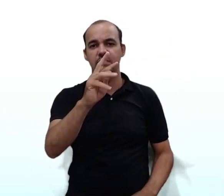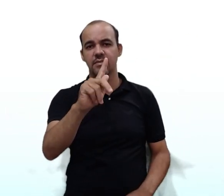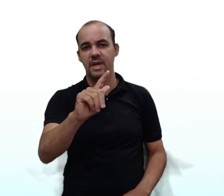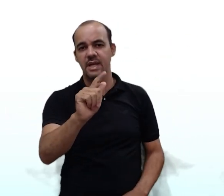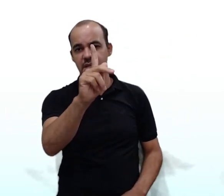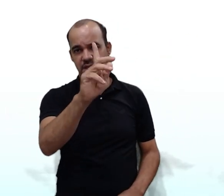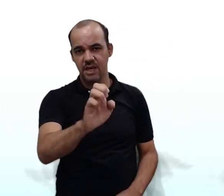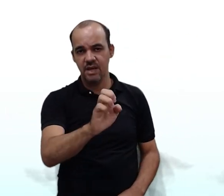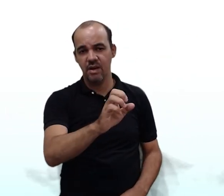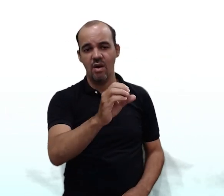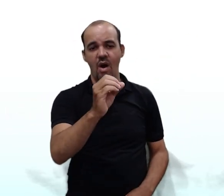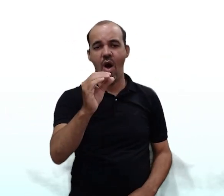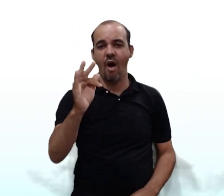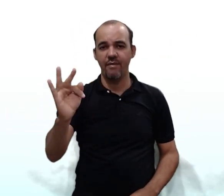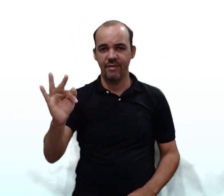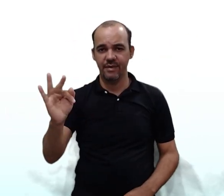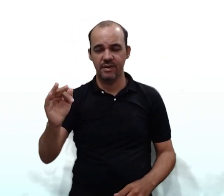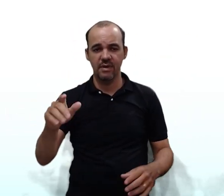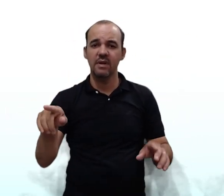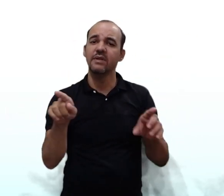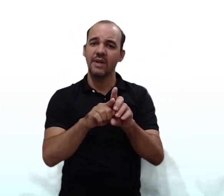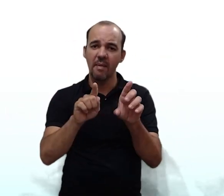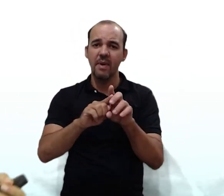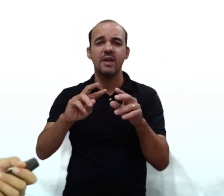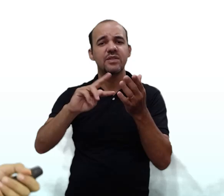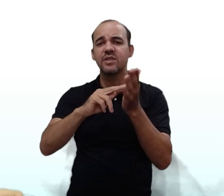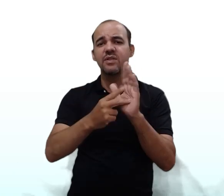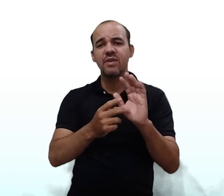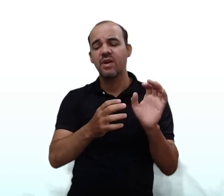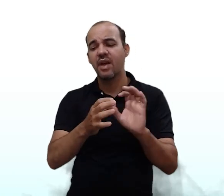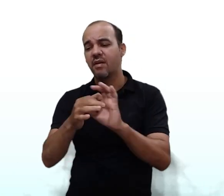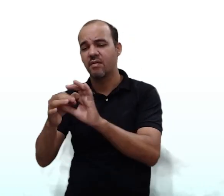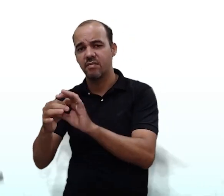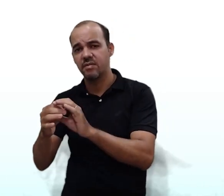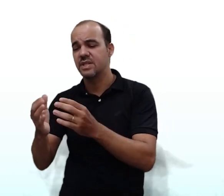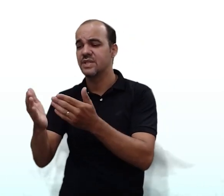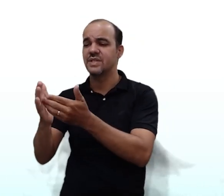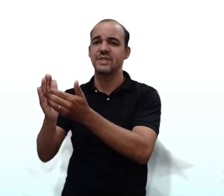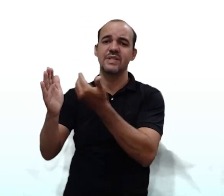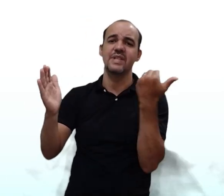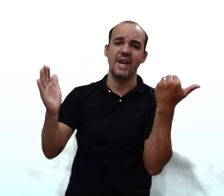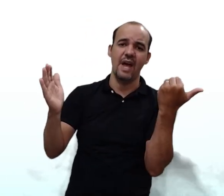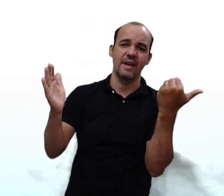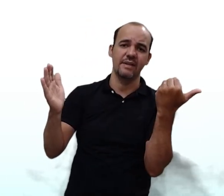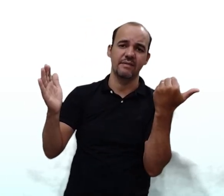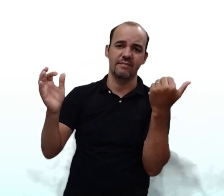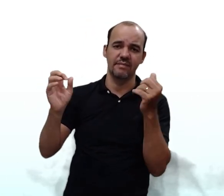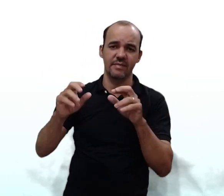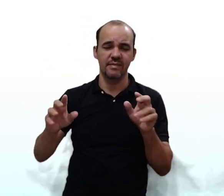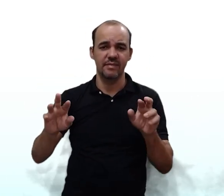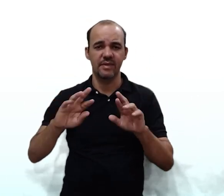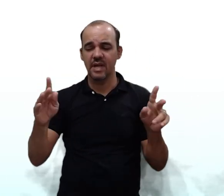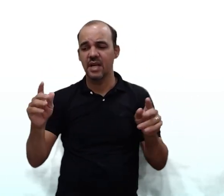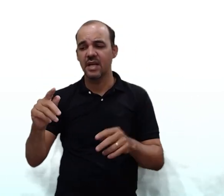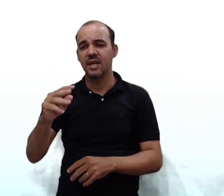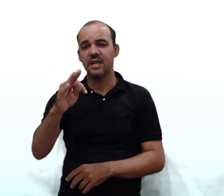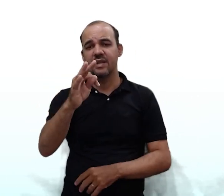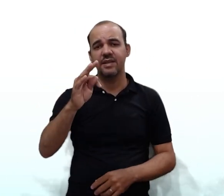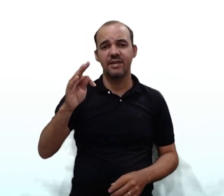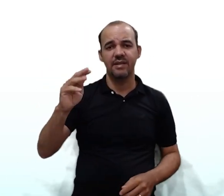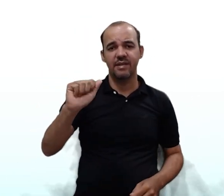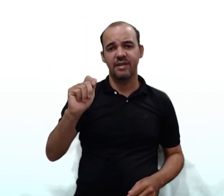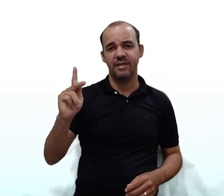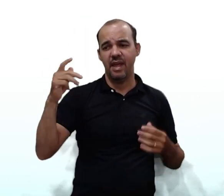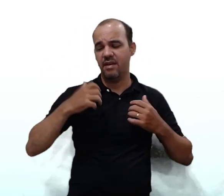Mas o take off ele pode passar a ideia de tirar também. O put on seria a ideia de colocar, né? Colocar roupa, enquanto que o take off é tirar